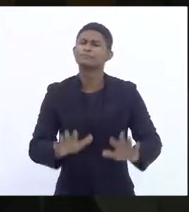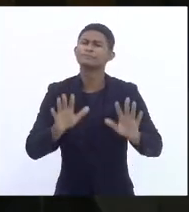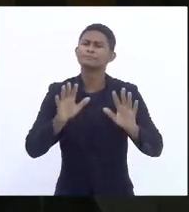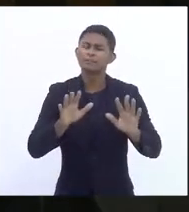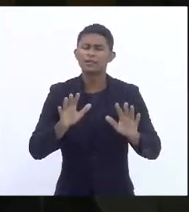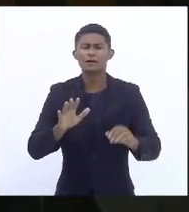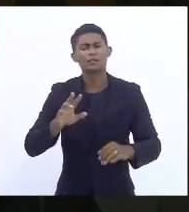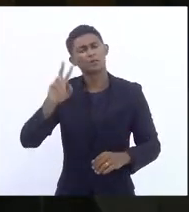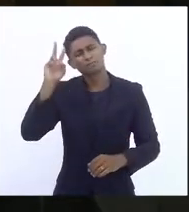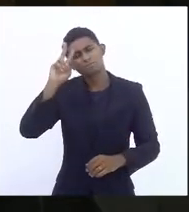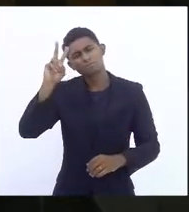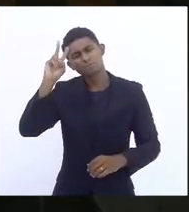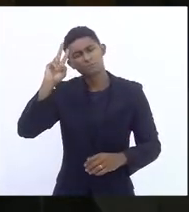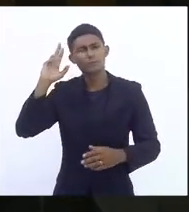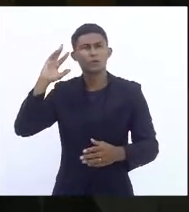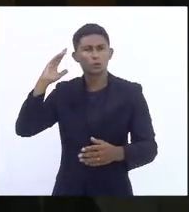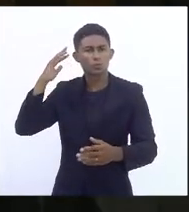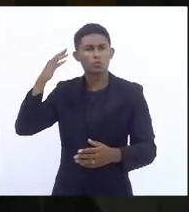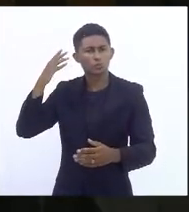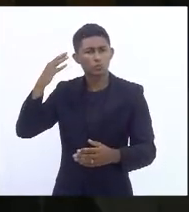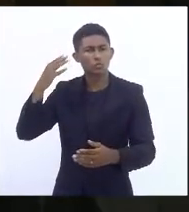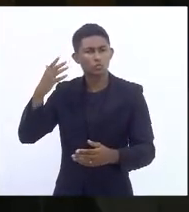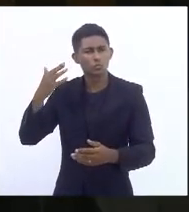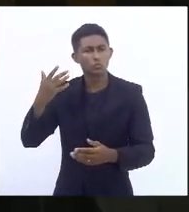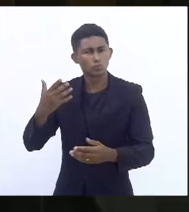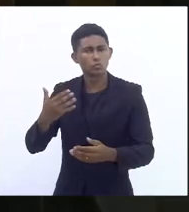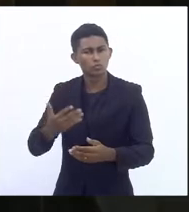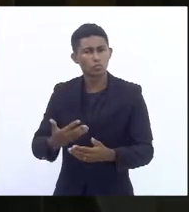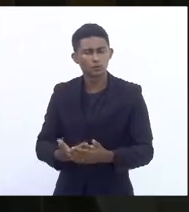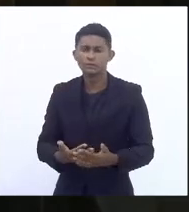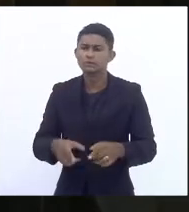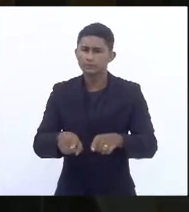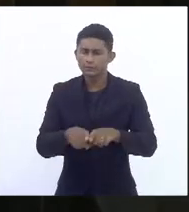histórica houve também uma grande evolução